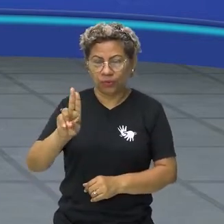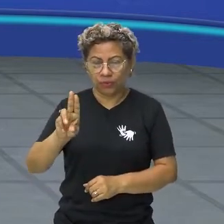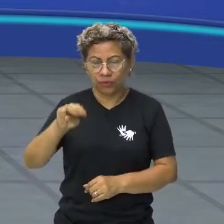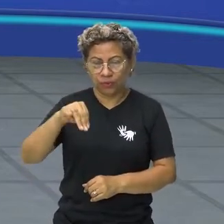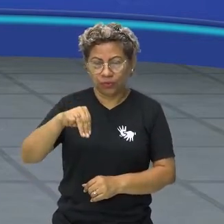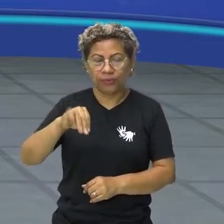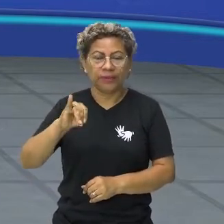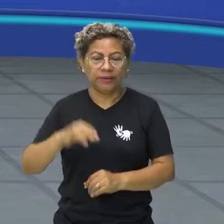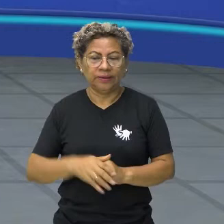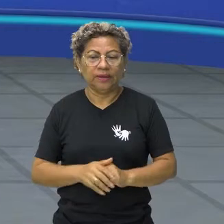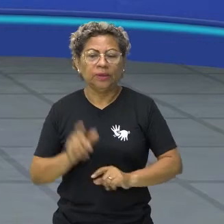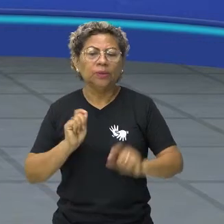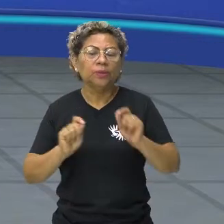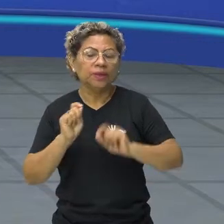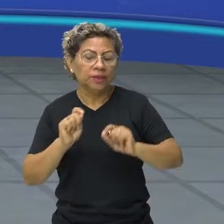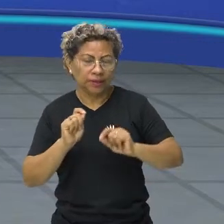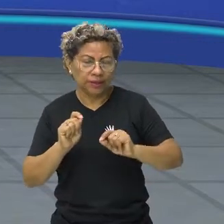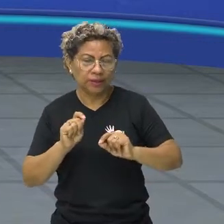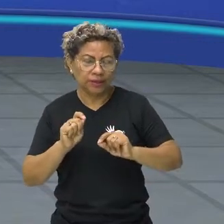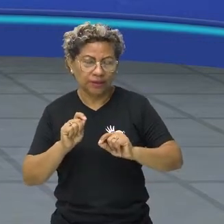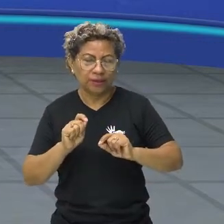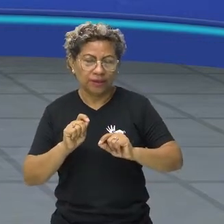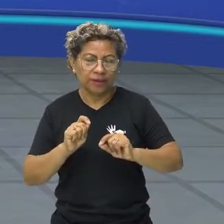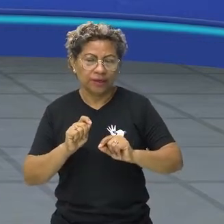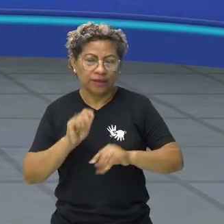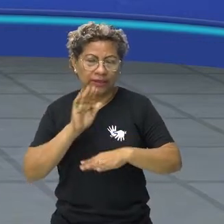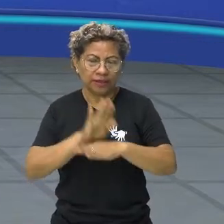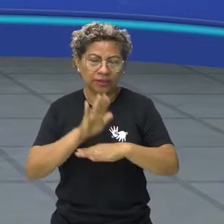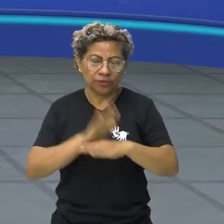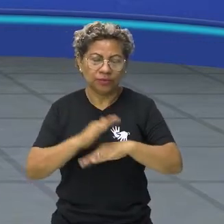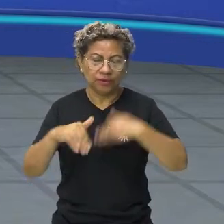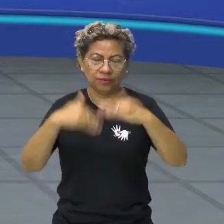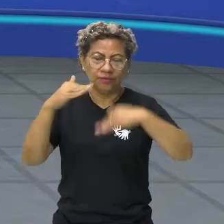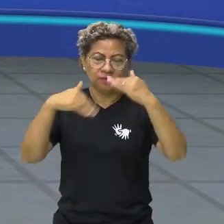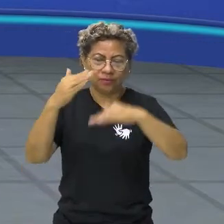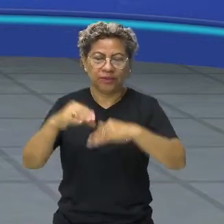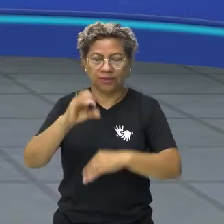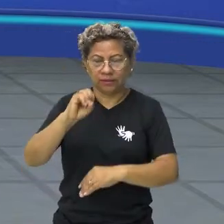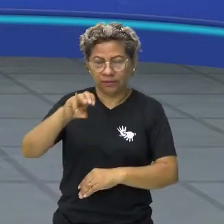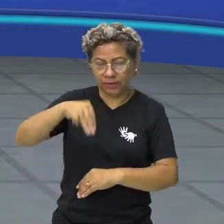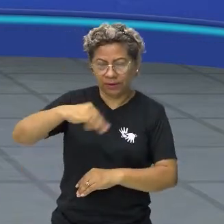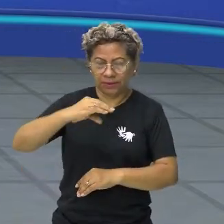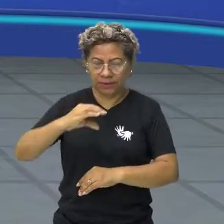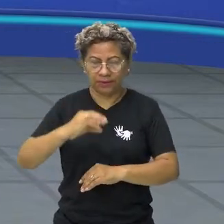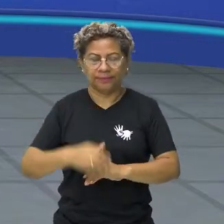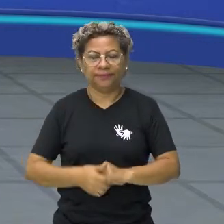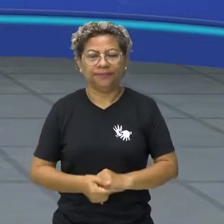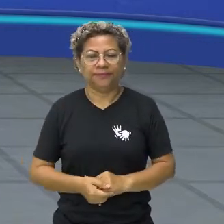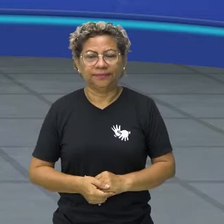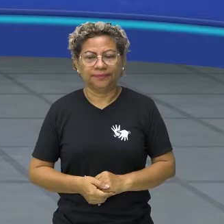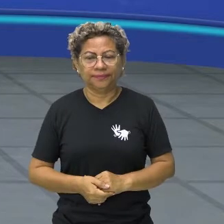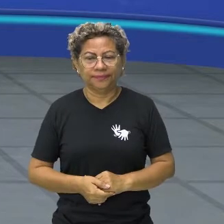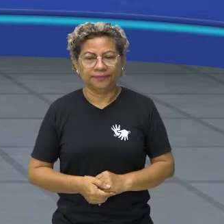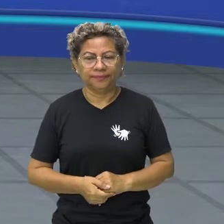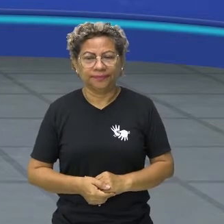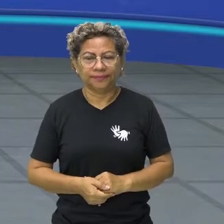a OMC ela acaba ajudando nesse desenvolvimento. Preste atenção aí para o Curumi agora. É com você,